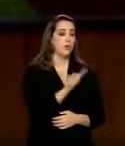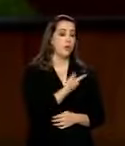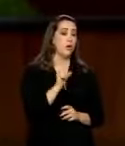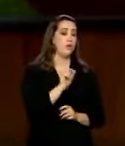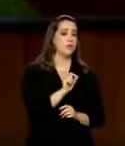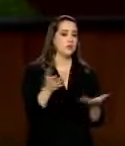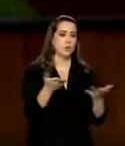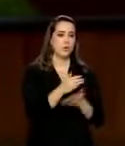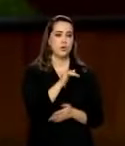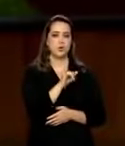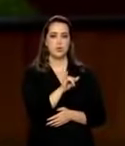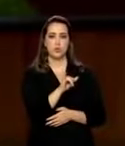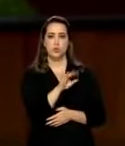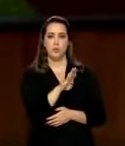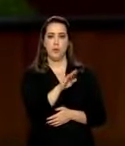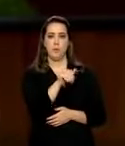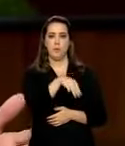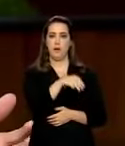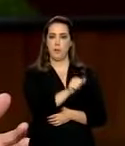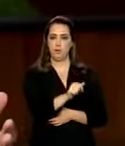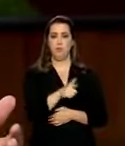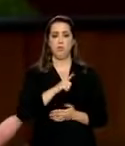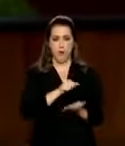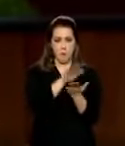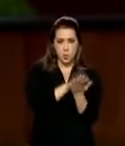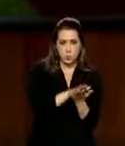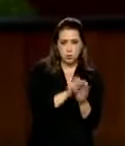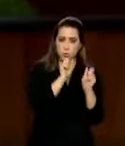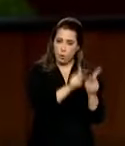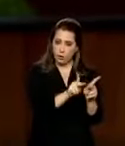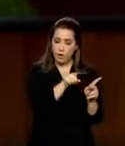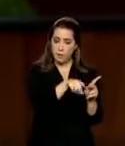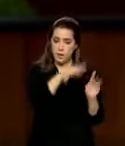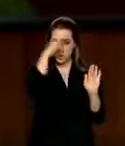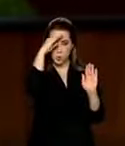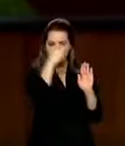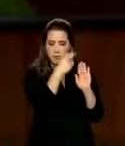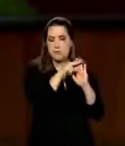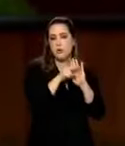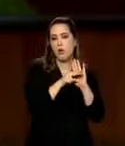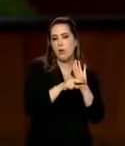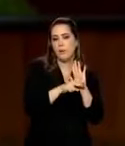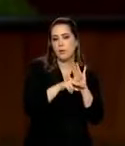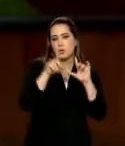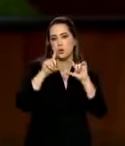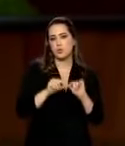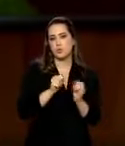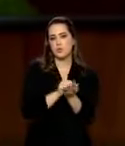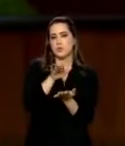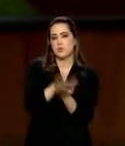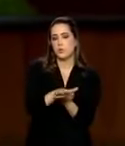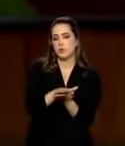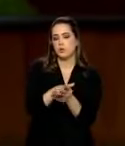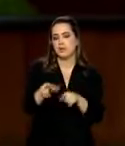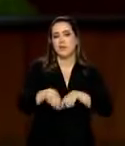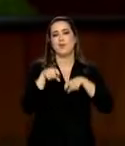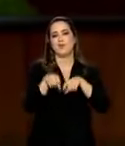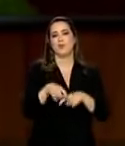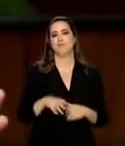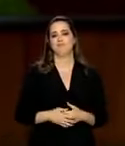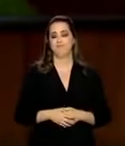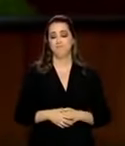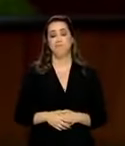o IBAMA, né? Multa tem que aplicar? Tem, mas com critério. Então, obviamente, diminuiu-se a multagem no campo.